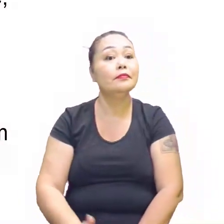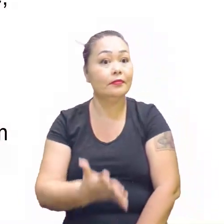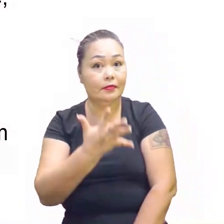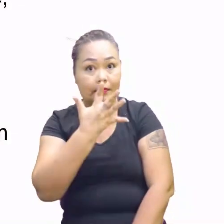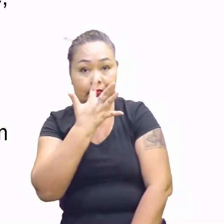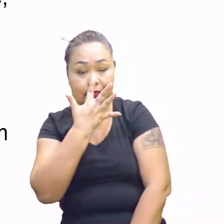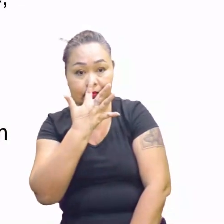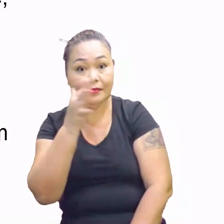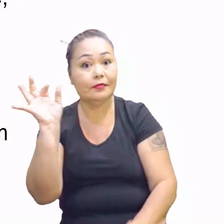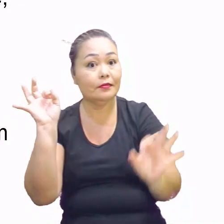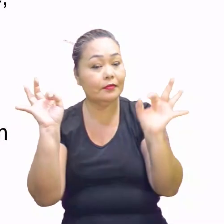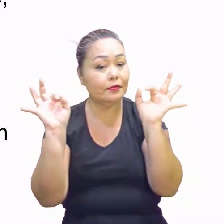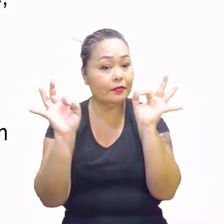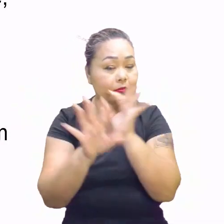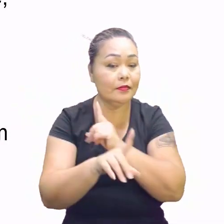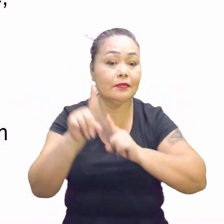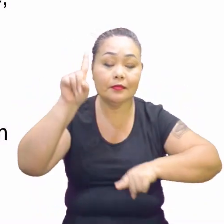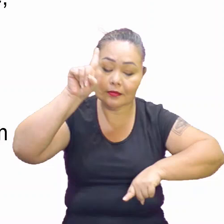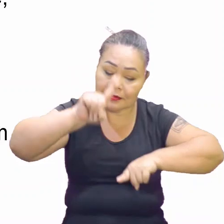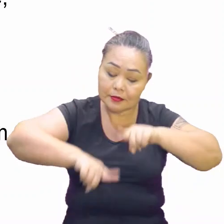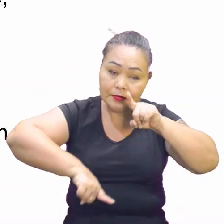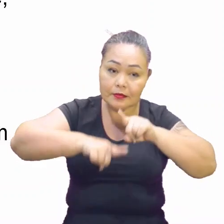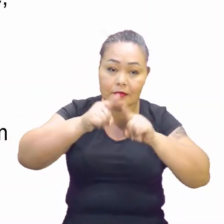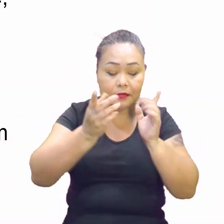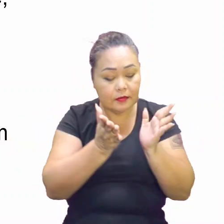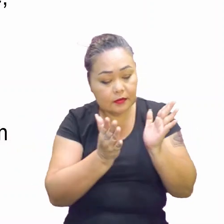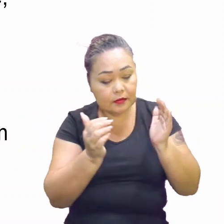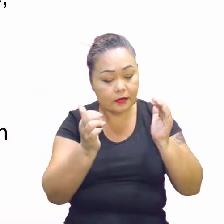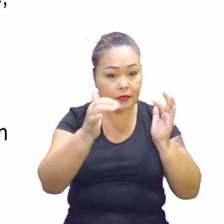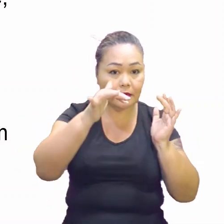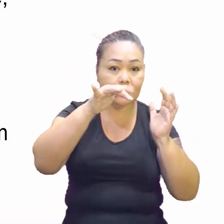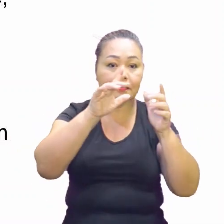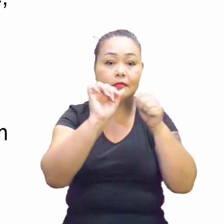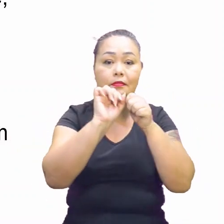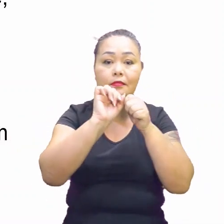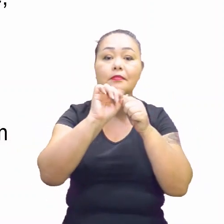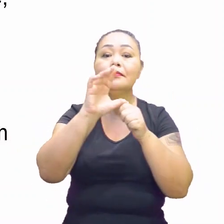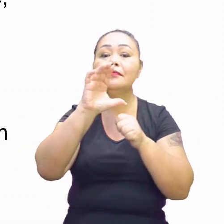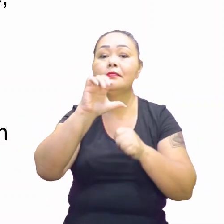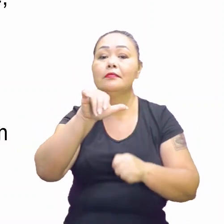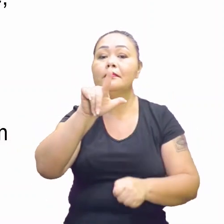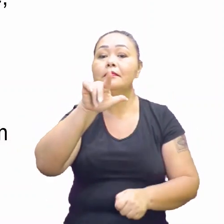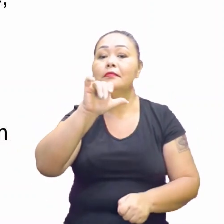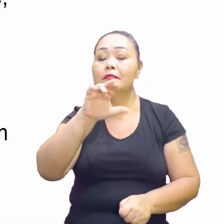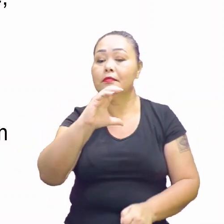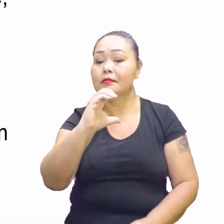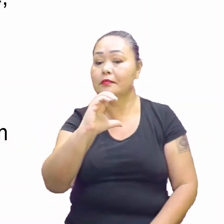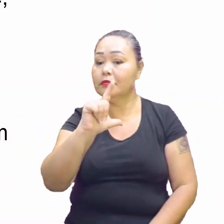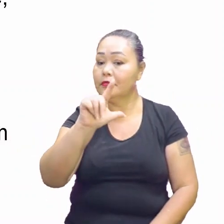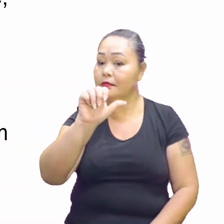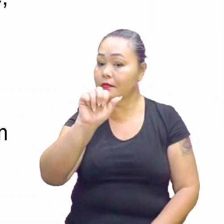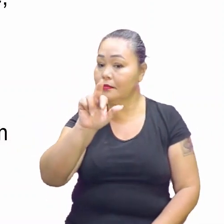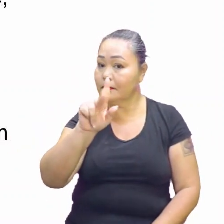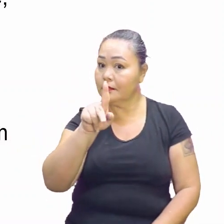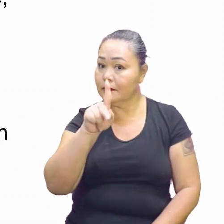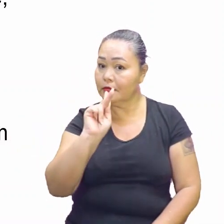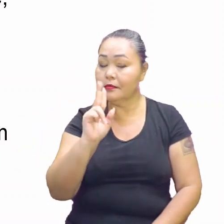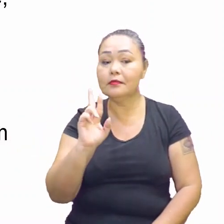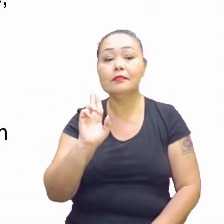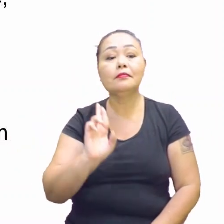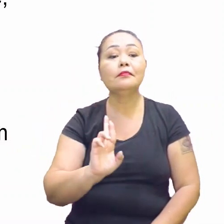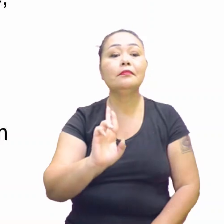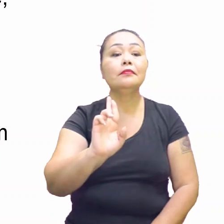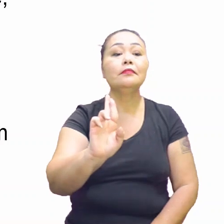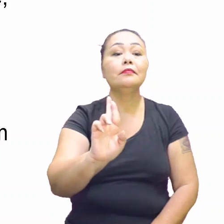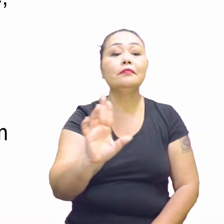Observaram? Pronto. O objeto escultórico produzido por Lygia Clark,